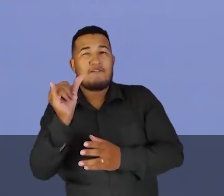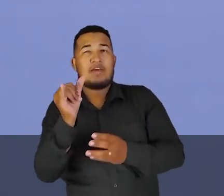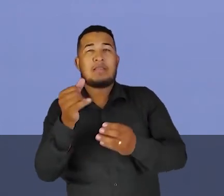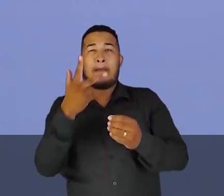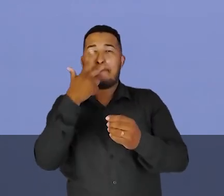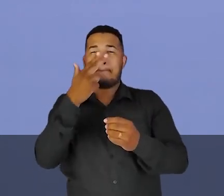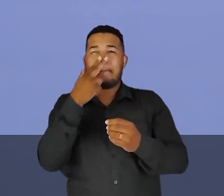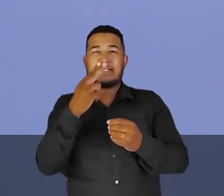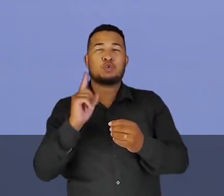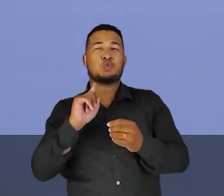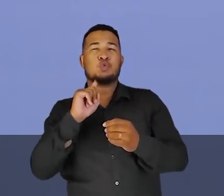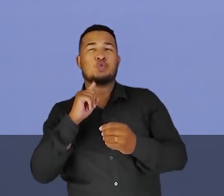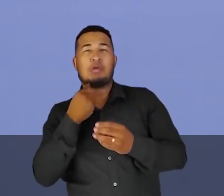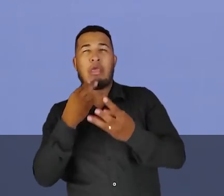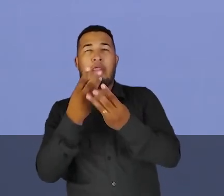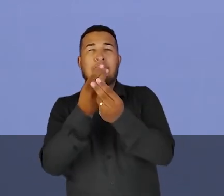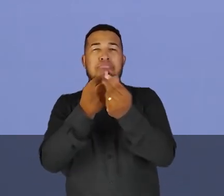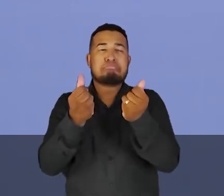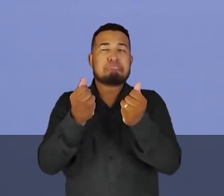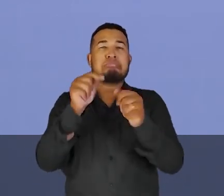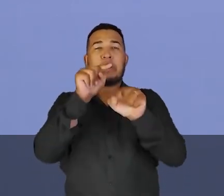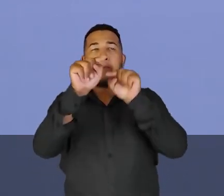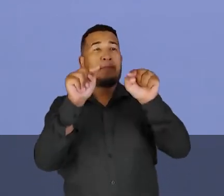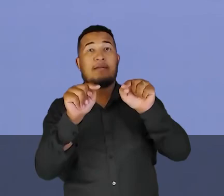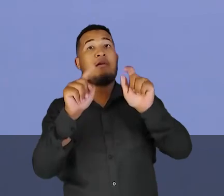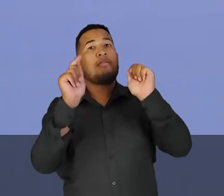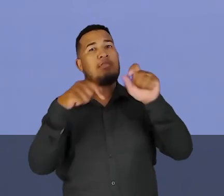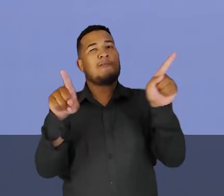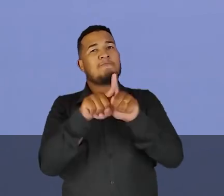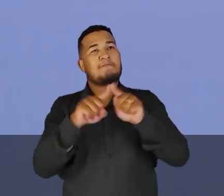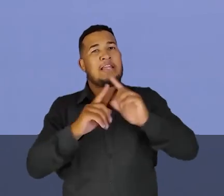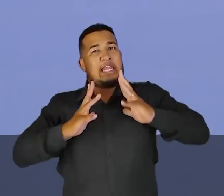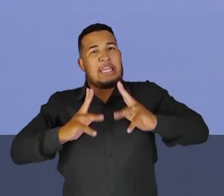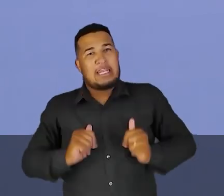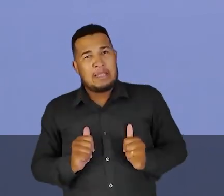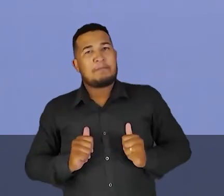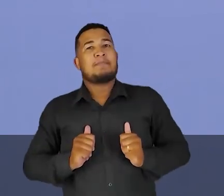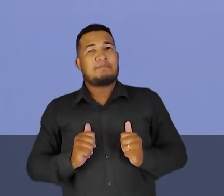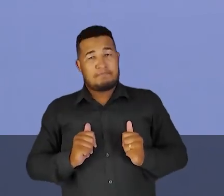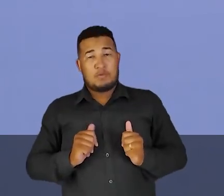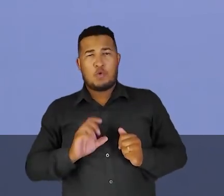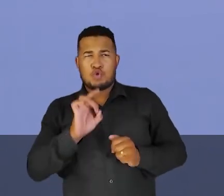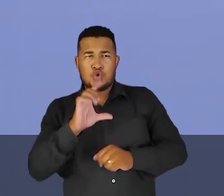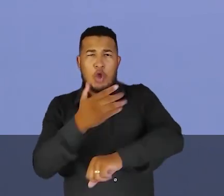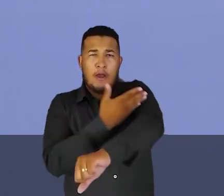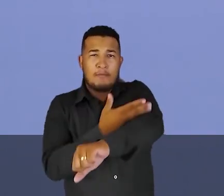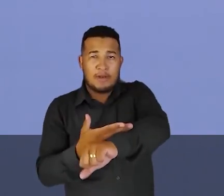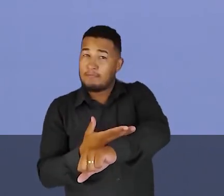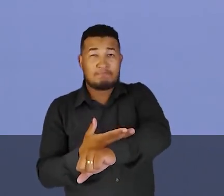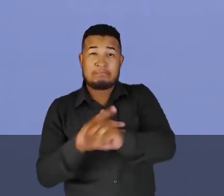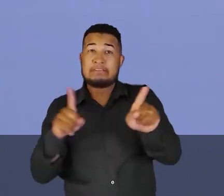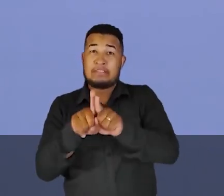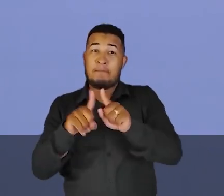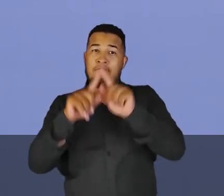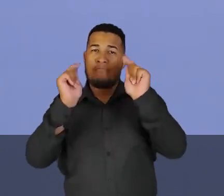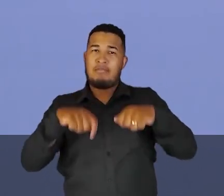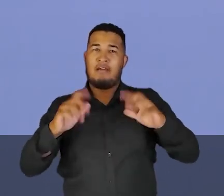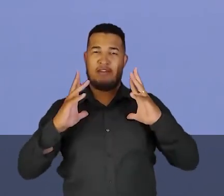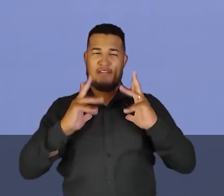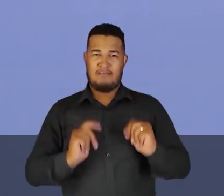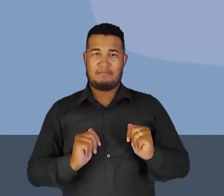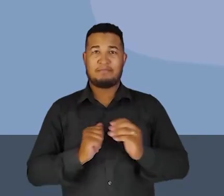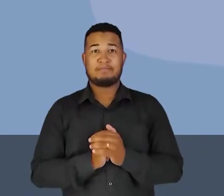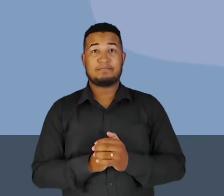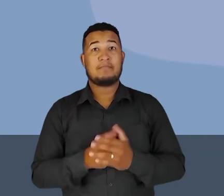proliferação de micro-organismos ali. Então, ele serve também para limpar o muro e não só para deixar ele branquinho. Vamos dar uma olhadinha agora nos